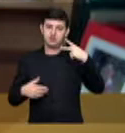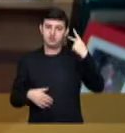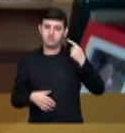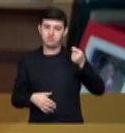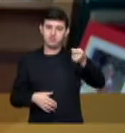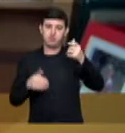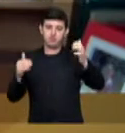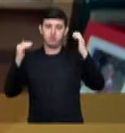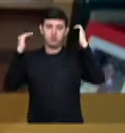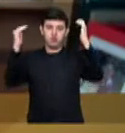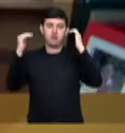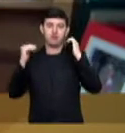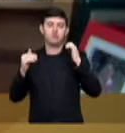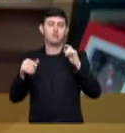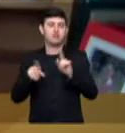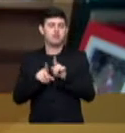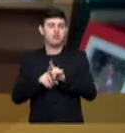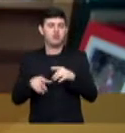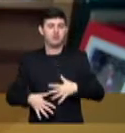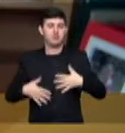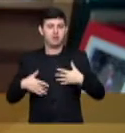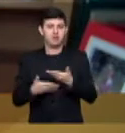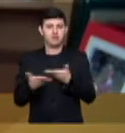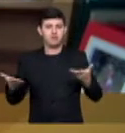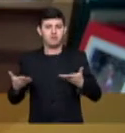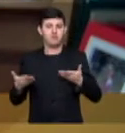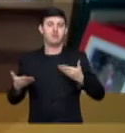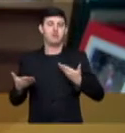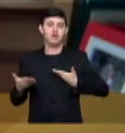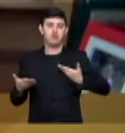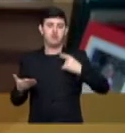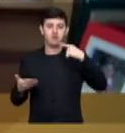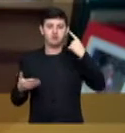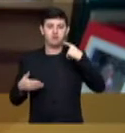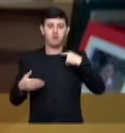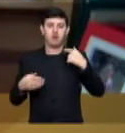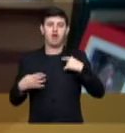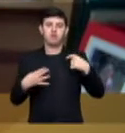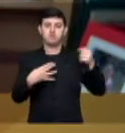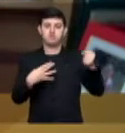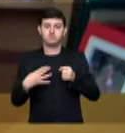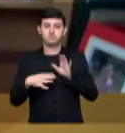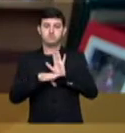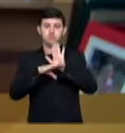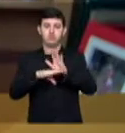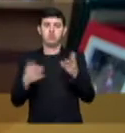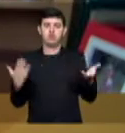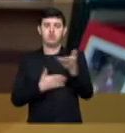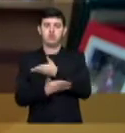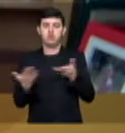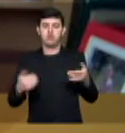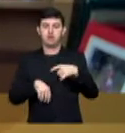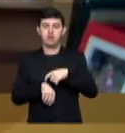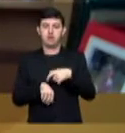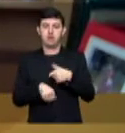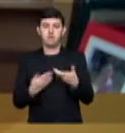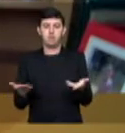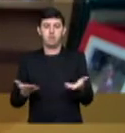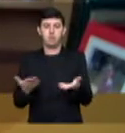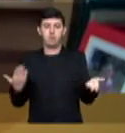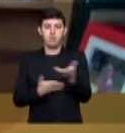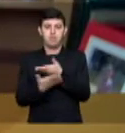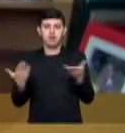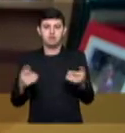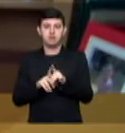subprocurador-geral da República, eminentes colegas de tribuna, com quem tenho a honra aqui de compartilhar este momento, ainda